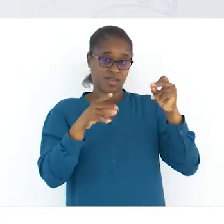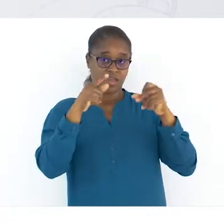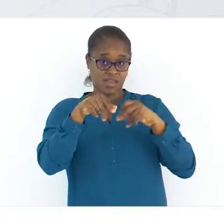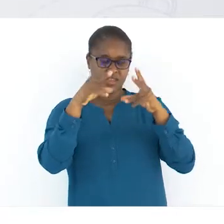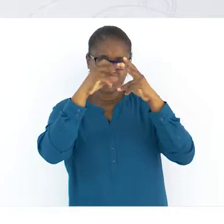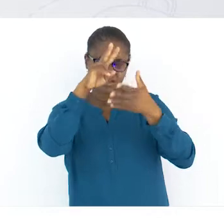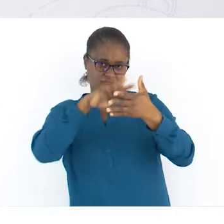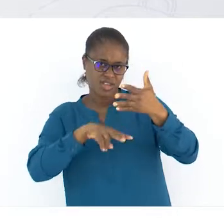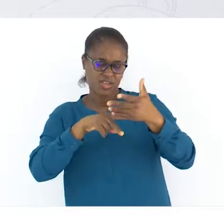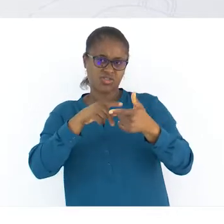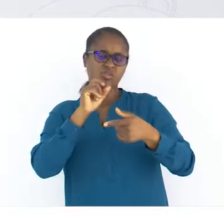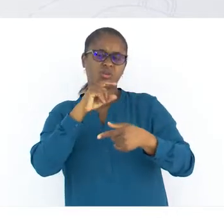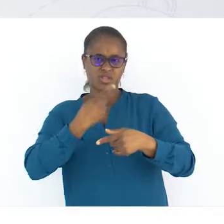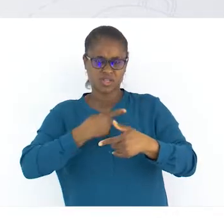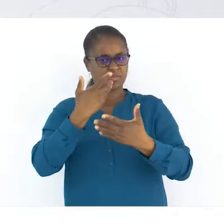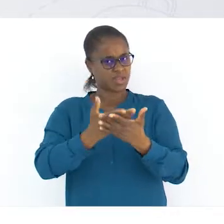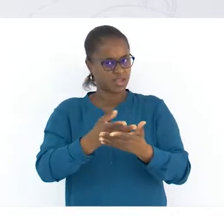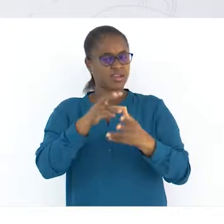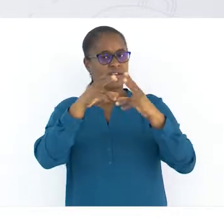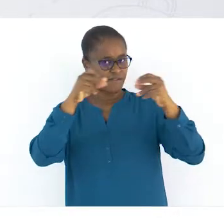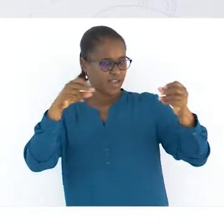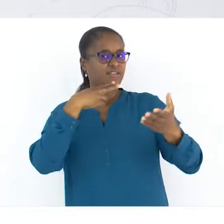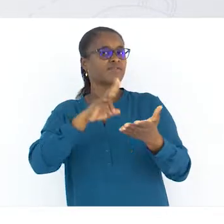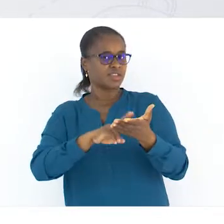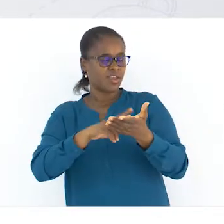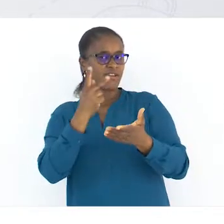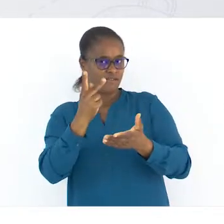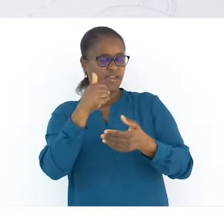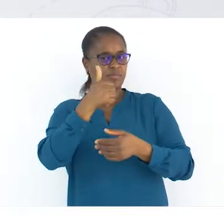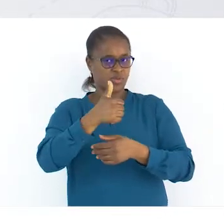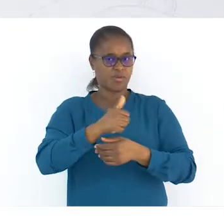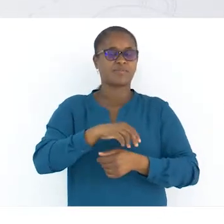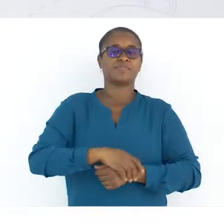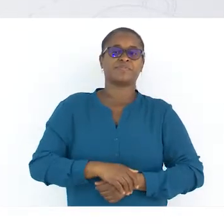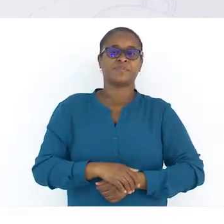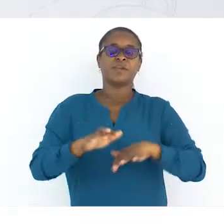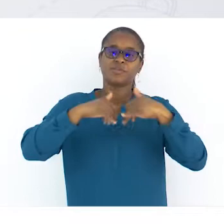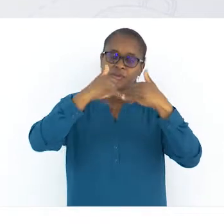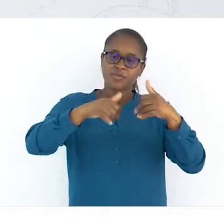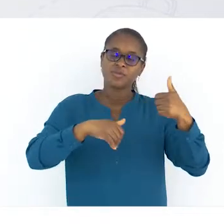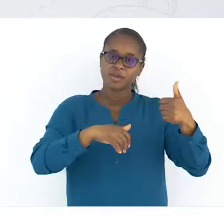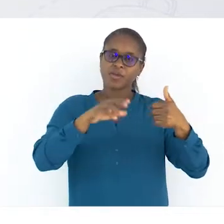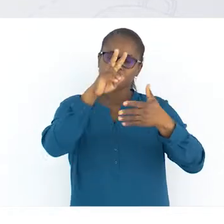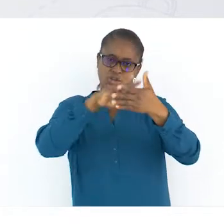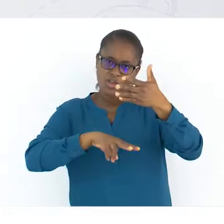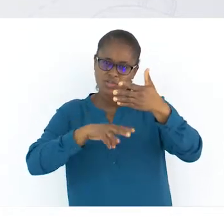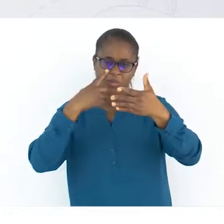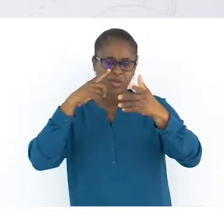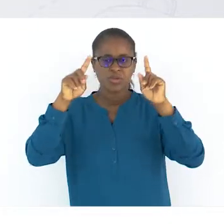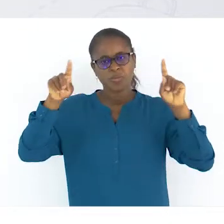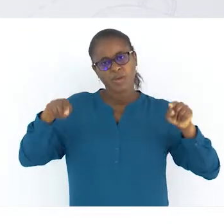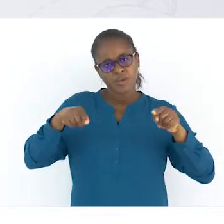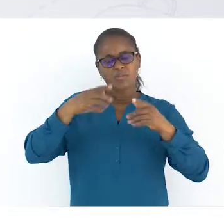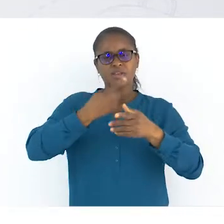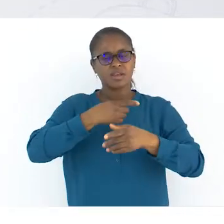representado? A afirmação é verdadeira. Muito bem, correto. Depois, o texto que aparece entre parênteses é para ser